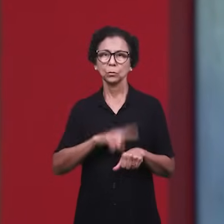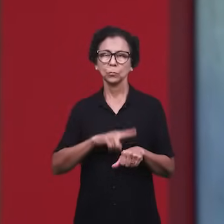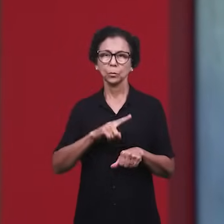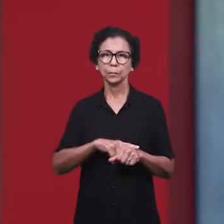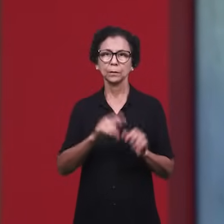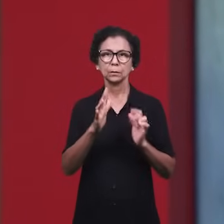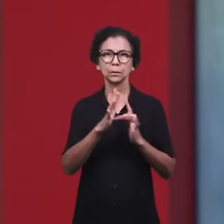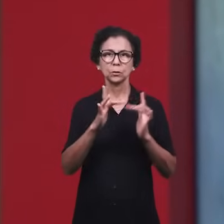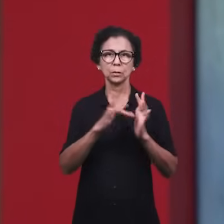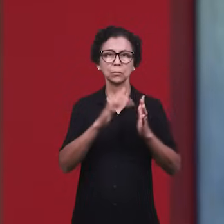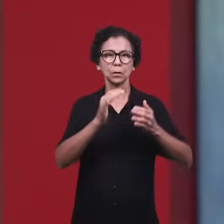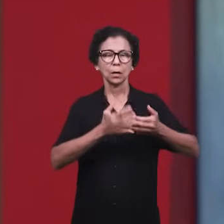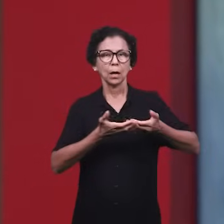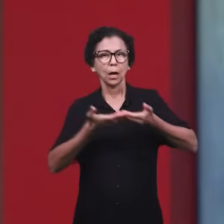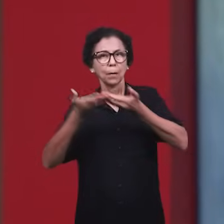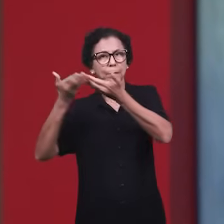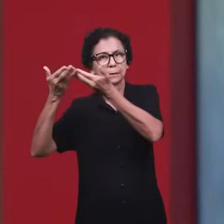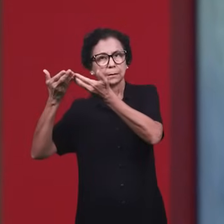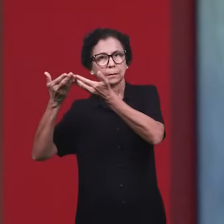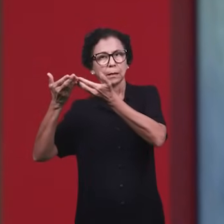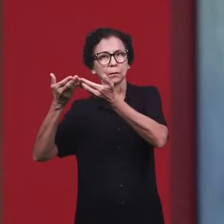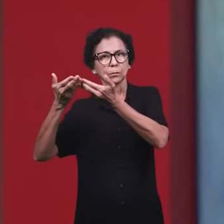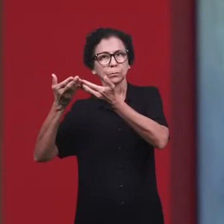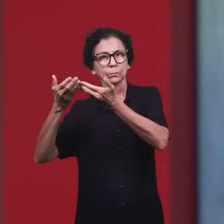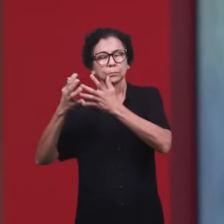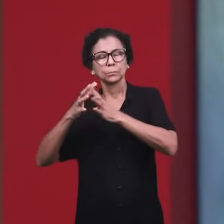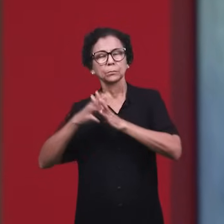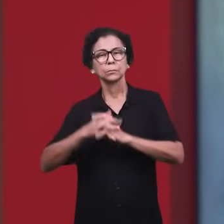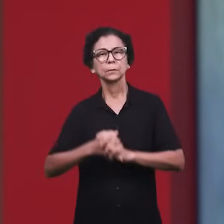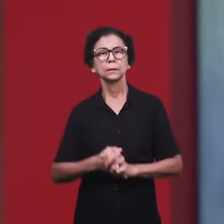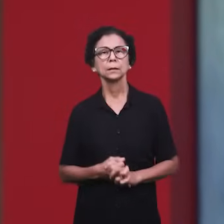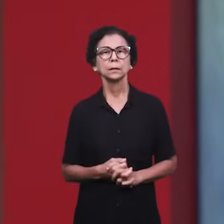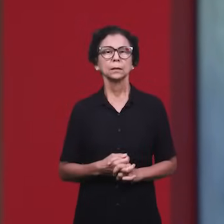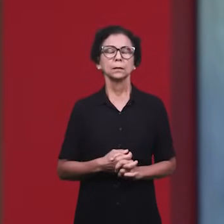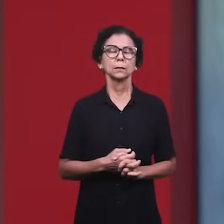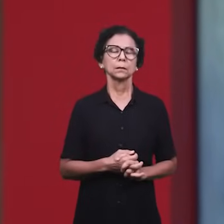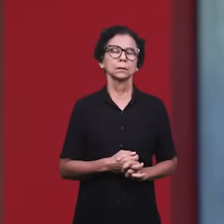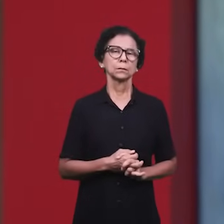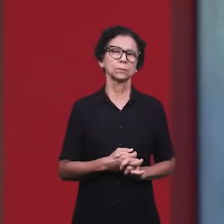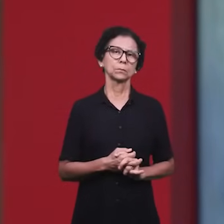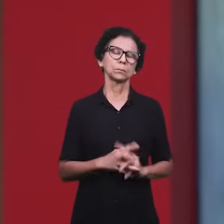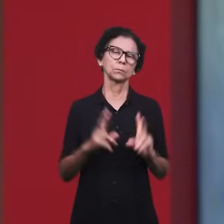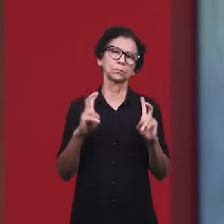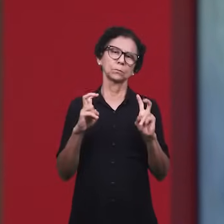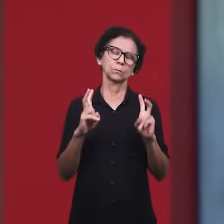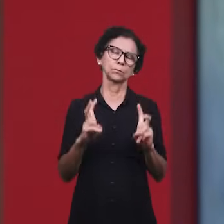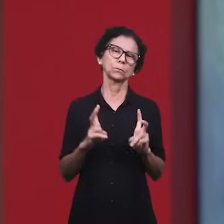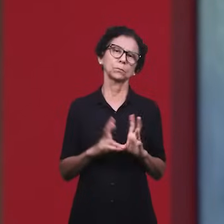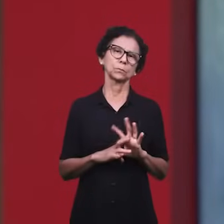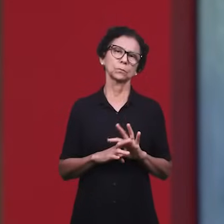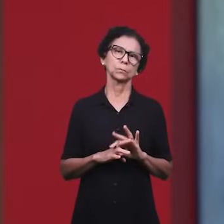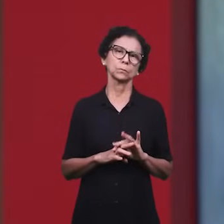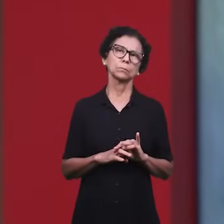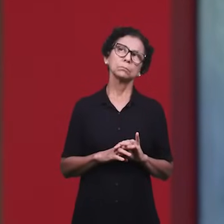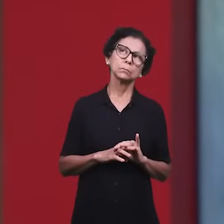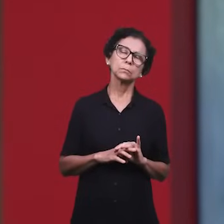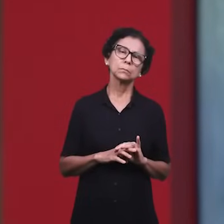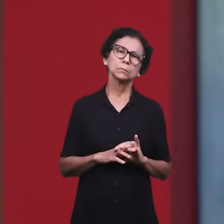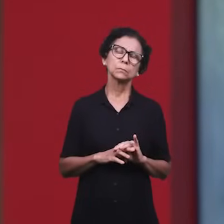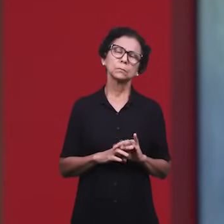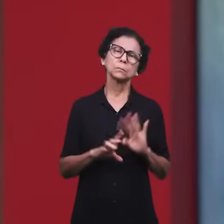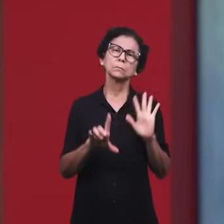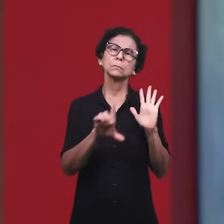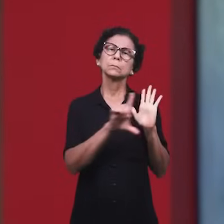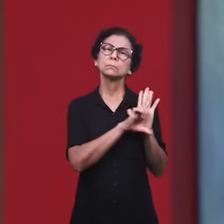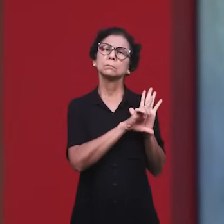Jesus e é importante apenas para nós contextualizarmos este este assunto lembrar aquilo que a